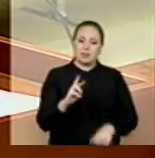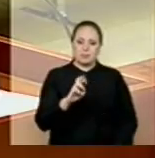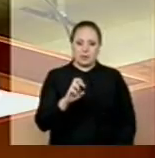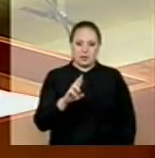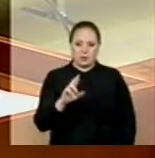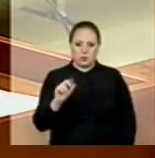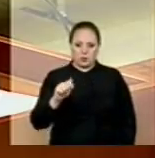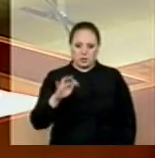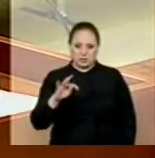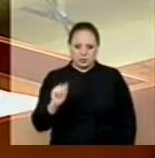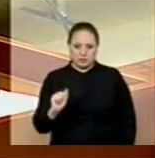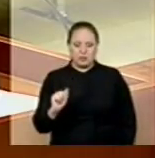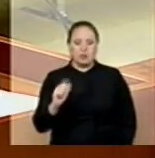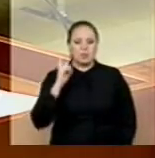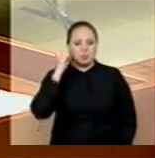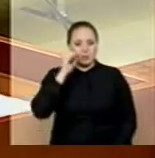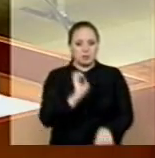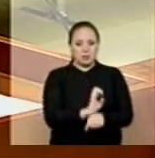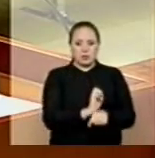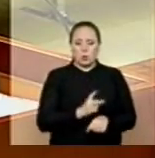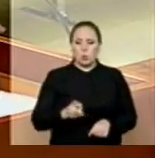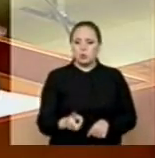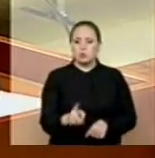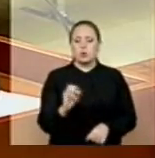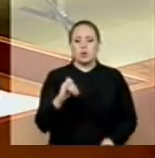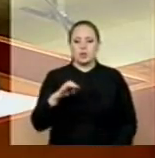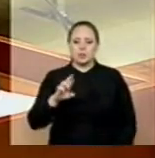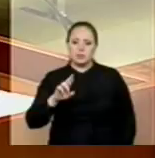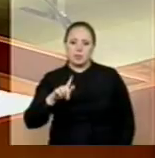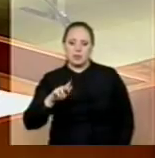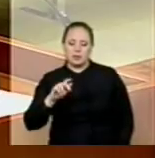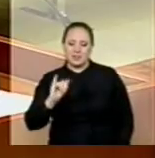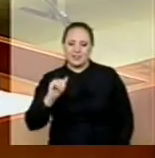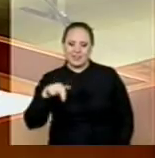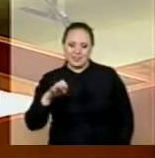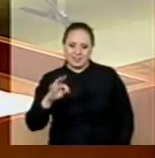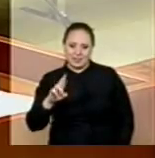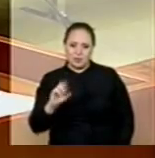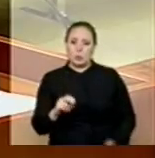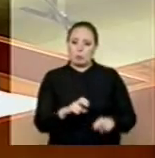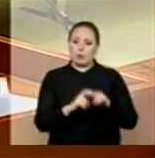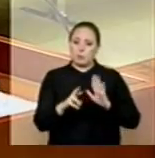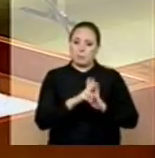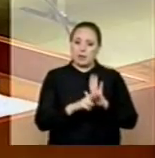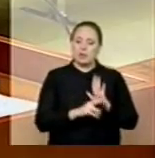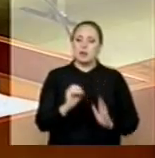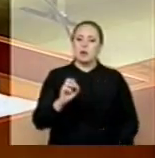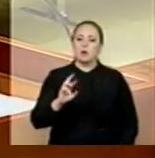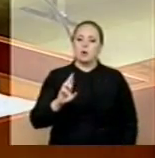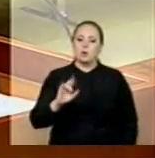das assembleias e deputados estaduais continua íntegro, por conta de uma norma de caráter originário.